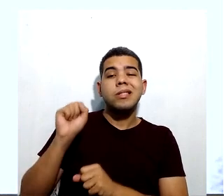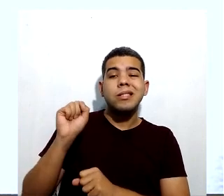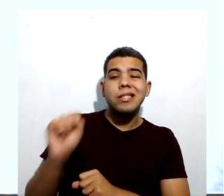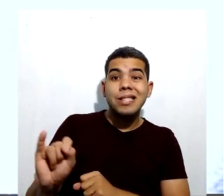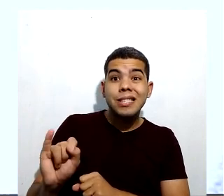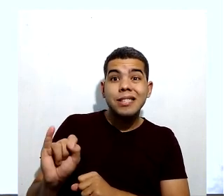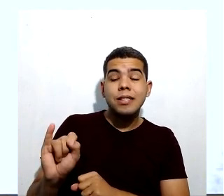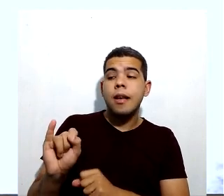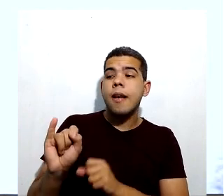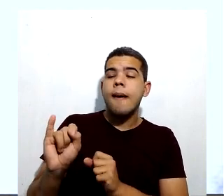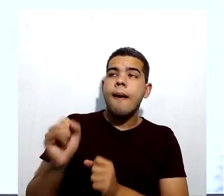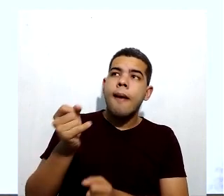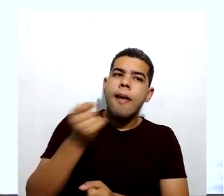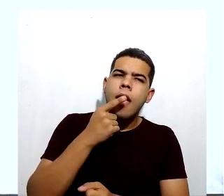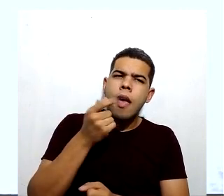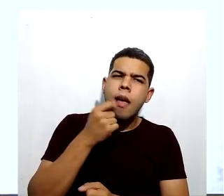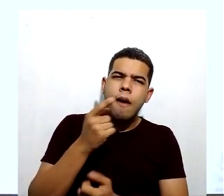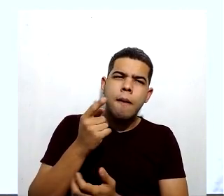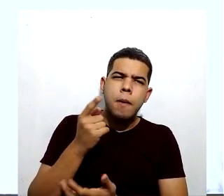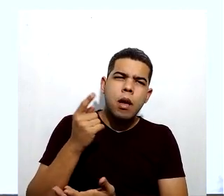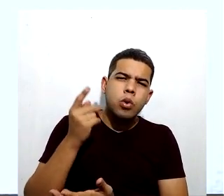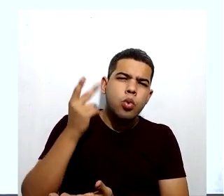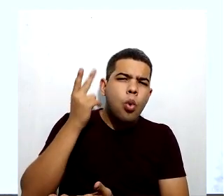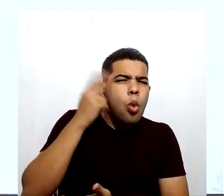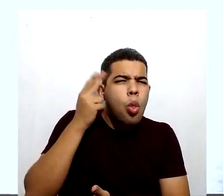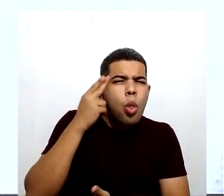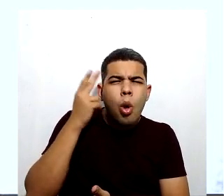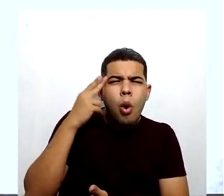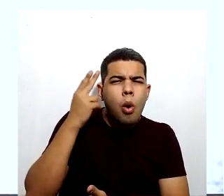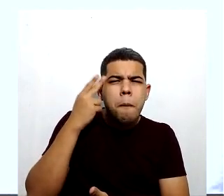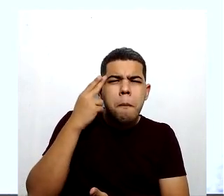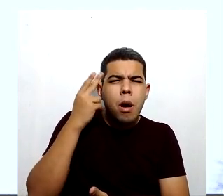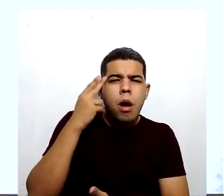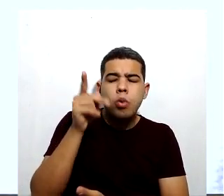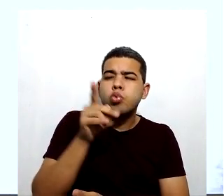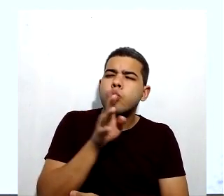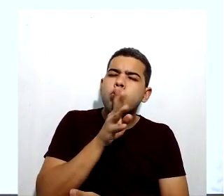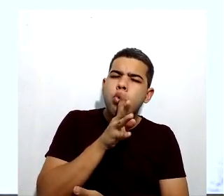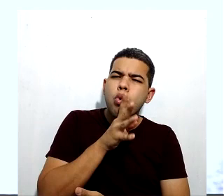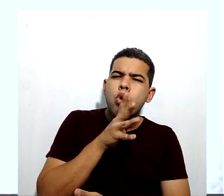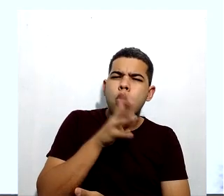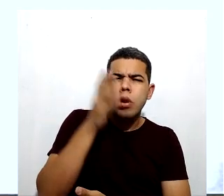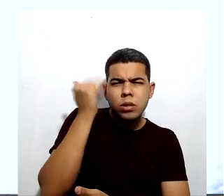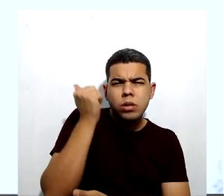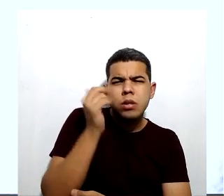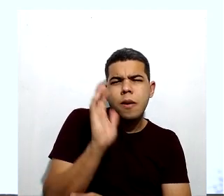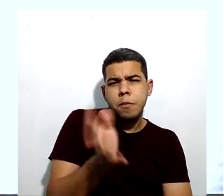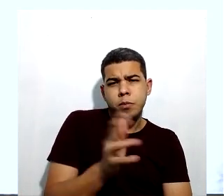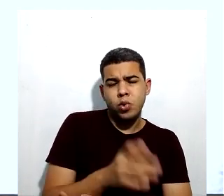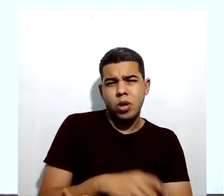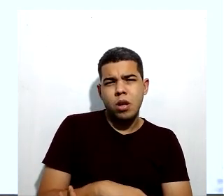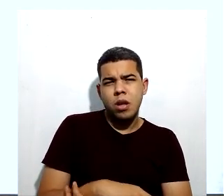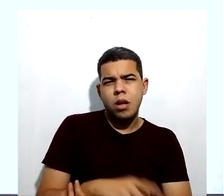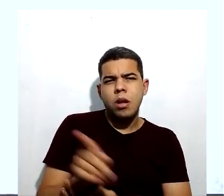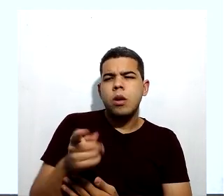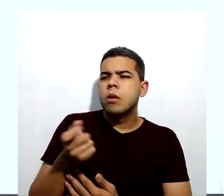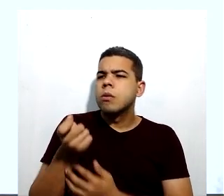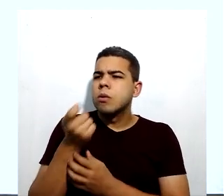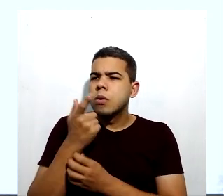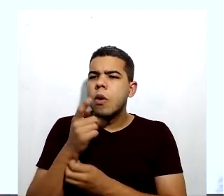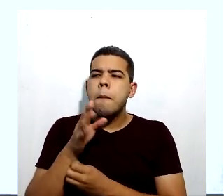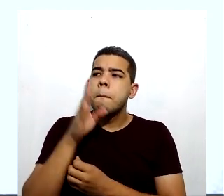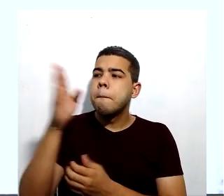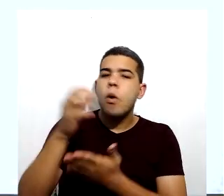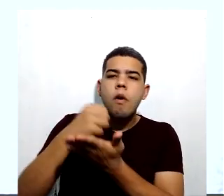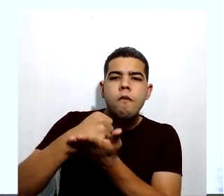quando são remédios, né, que você tem um certo conhecimento, que você pode